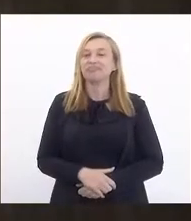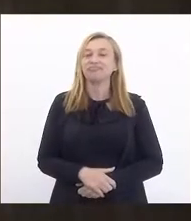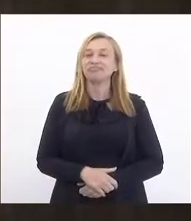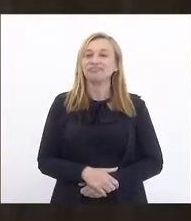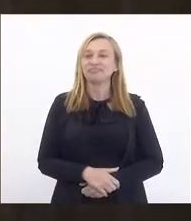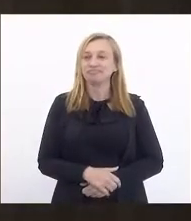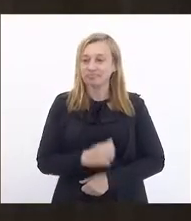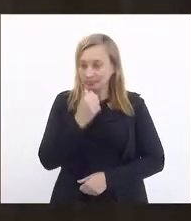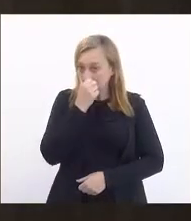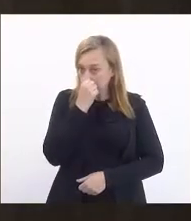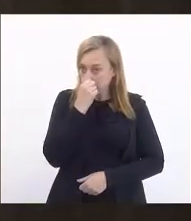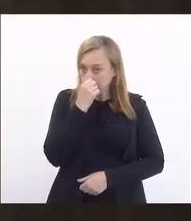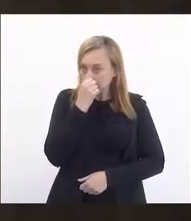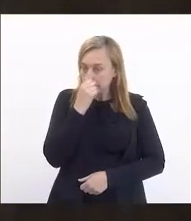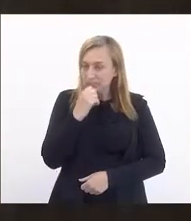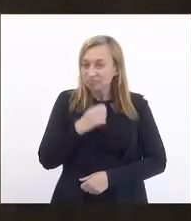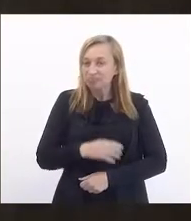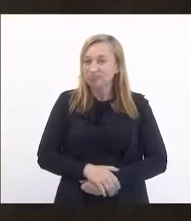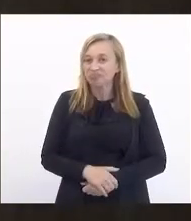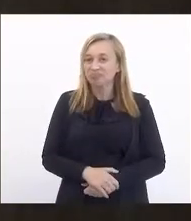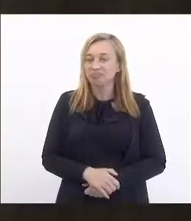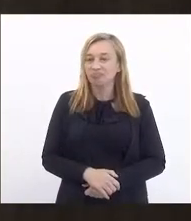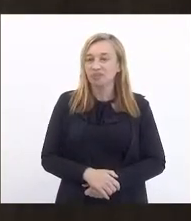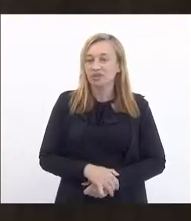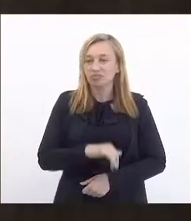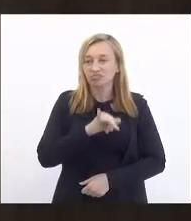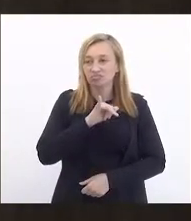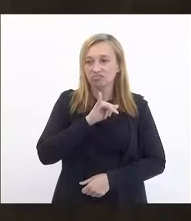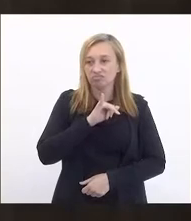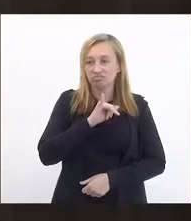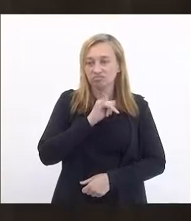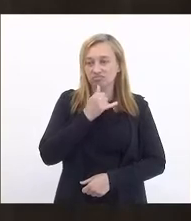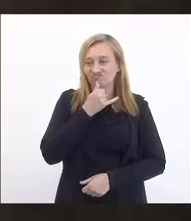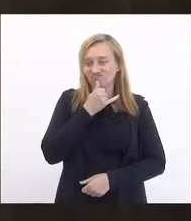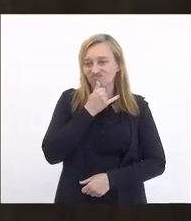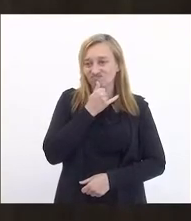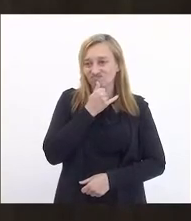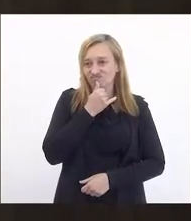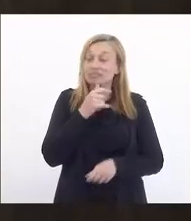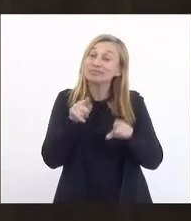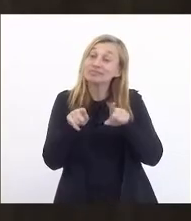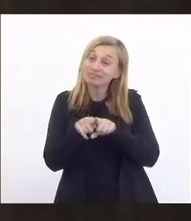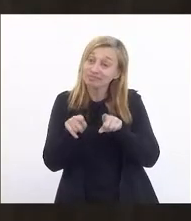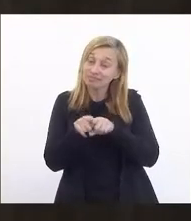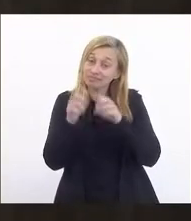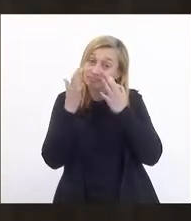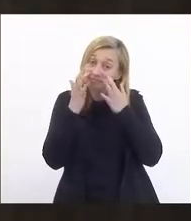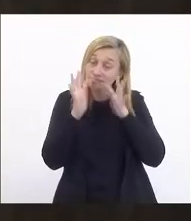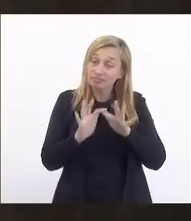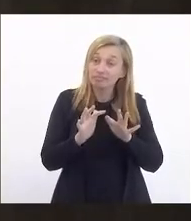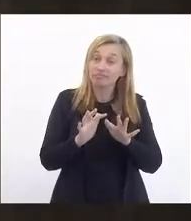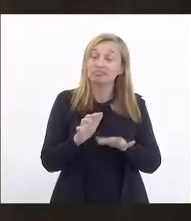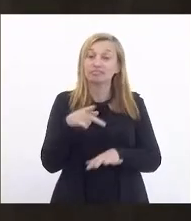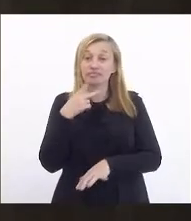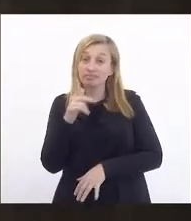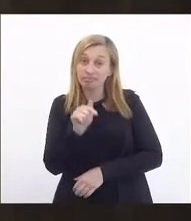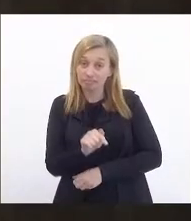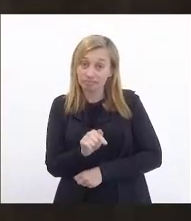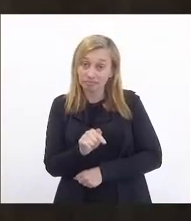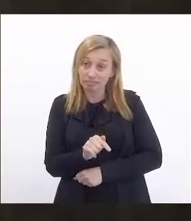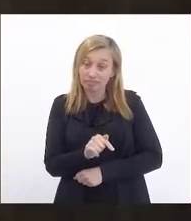com com um misto de tristeza mas também de atenção que faço aqui